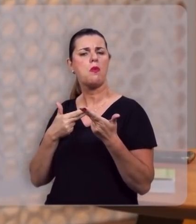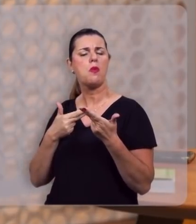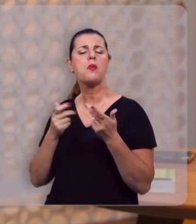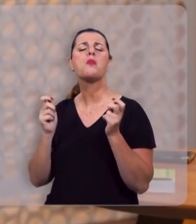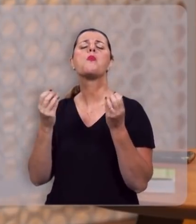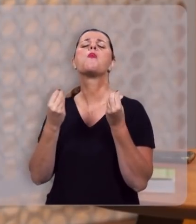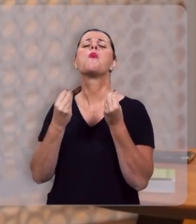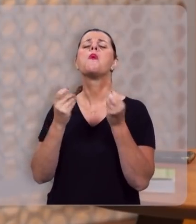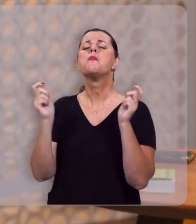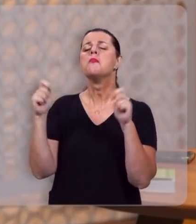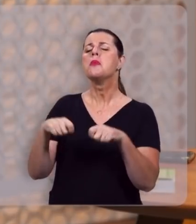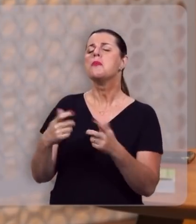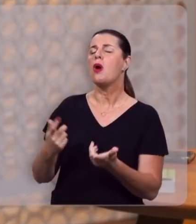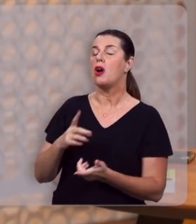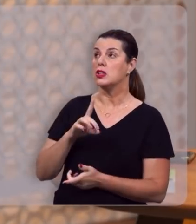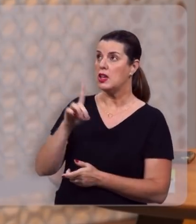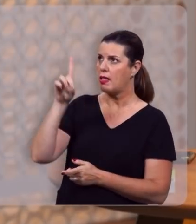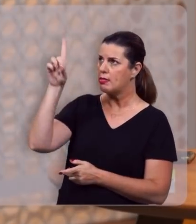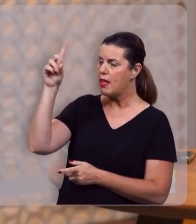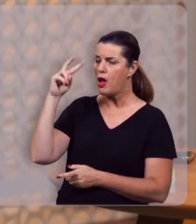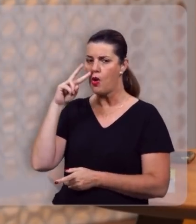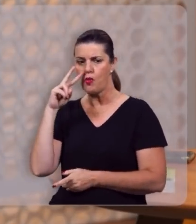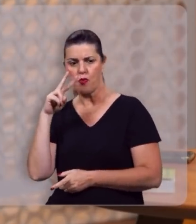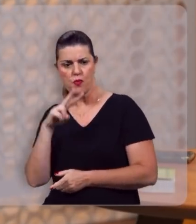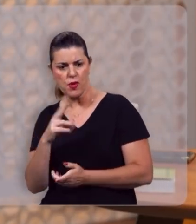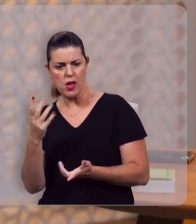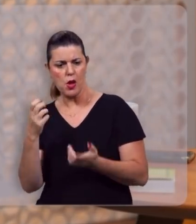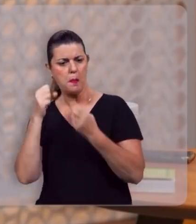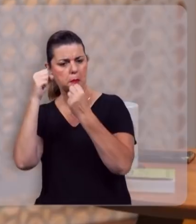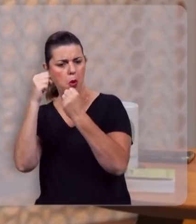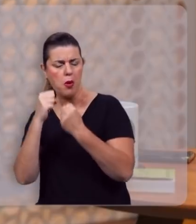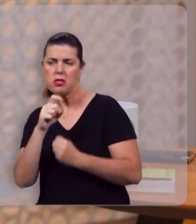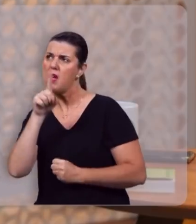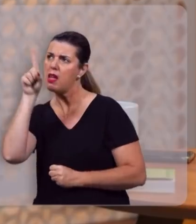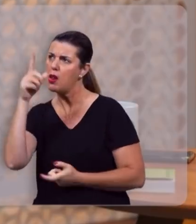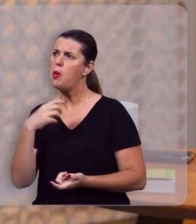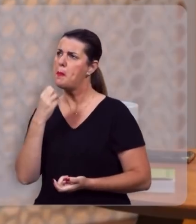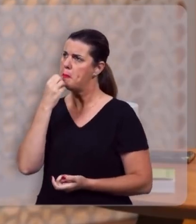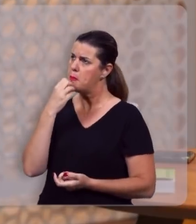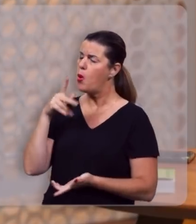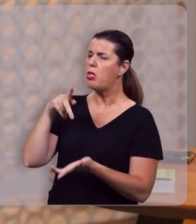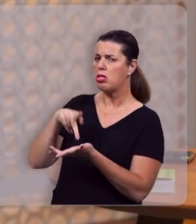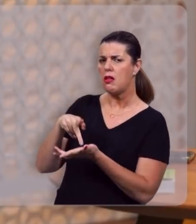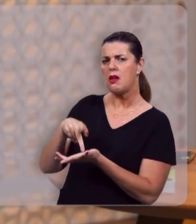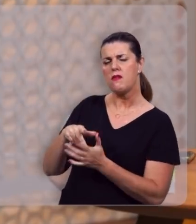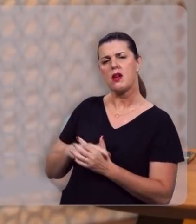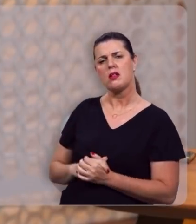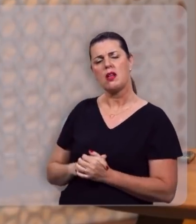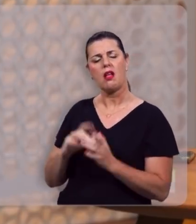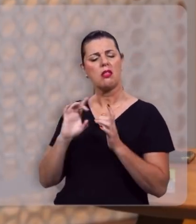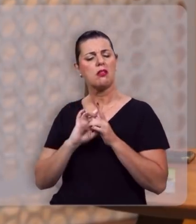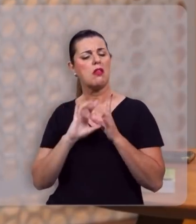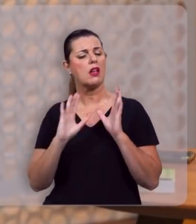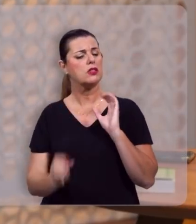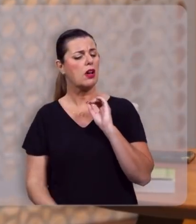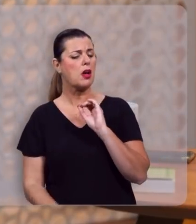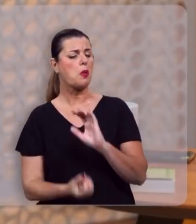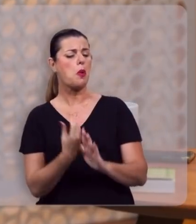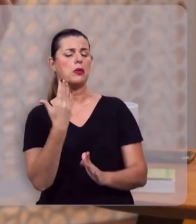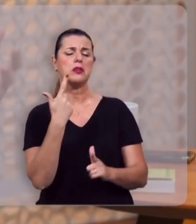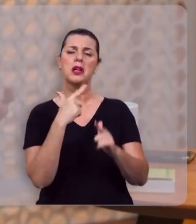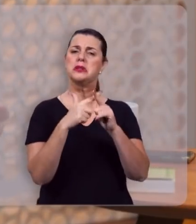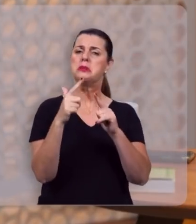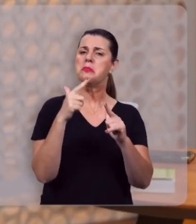como pode um Deus que é visto como poderoso e bondoso, deixar que